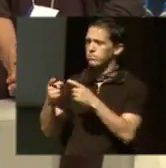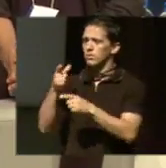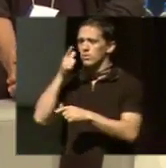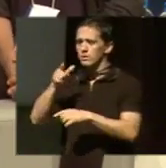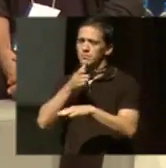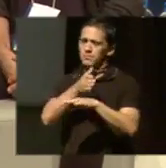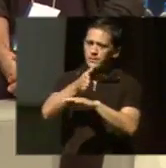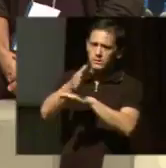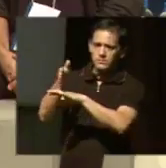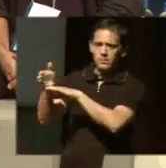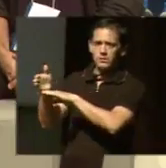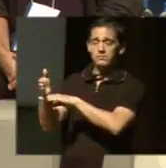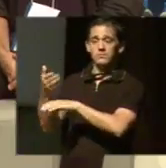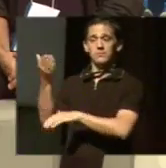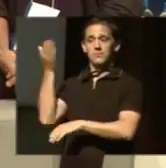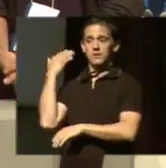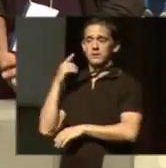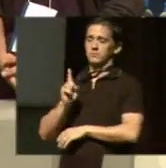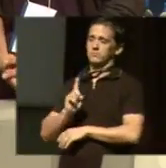fazer.